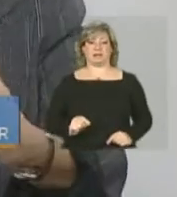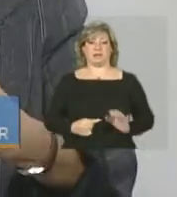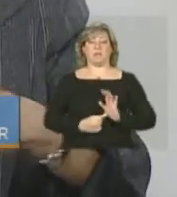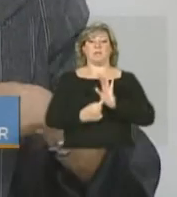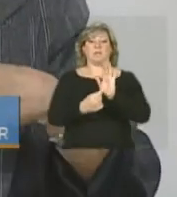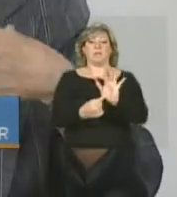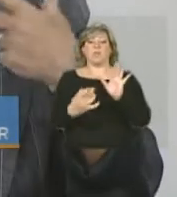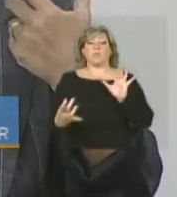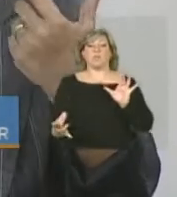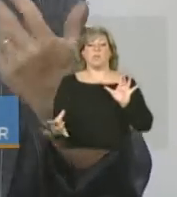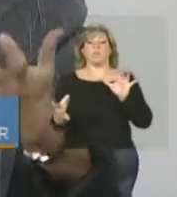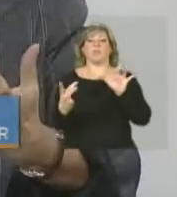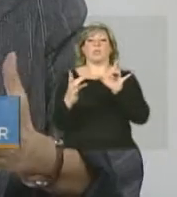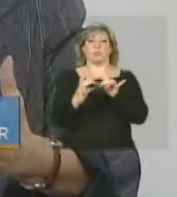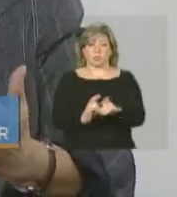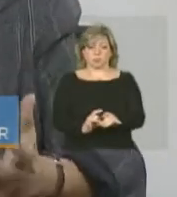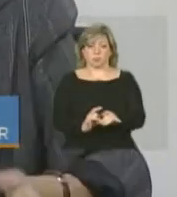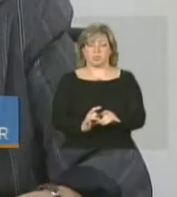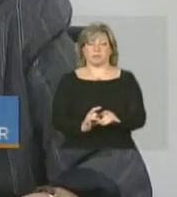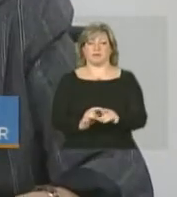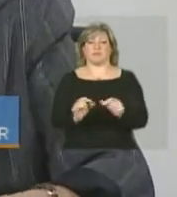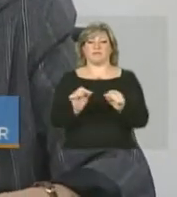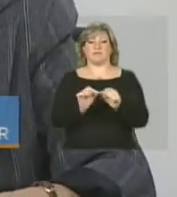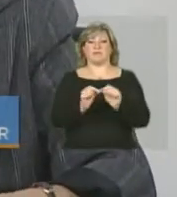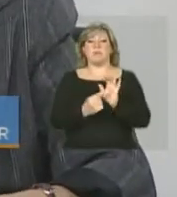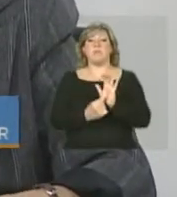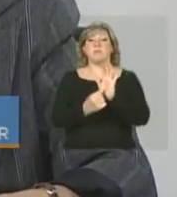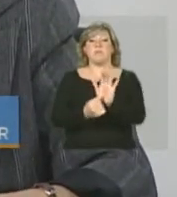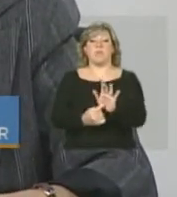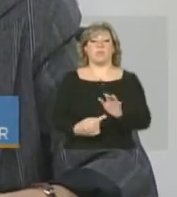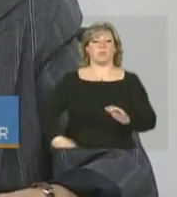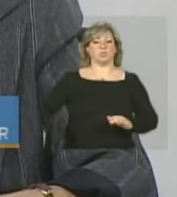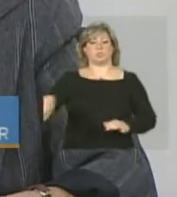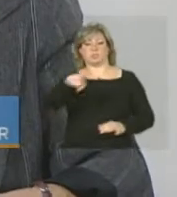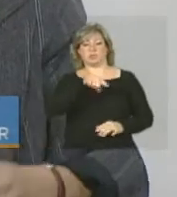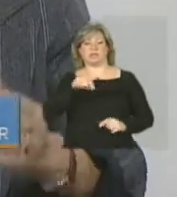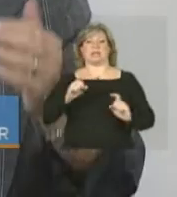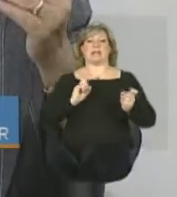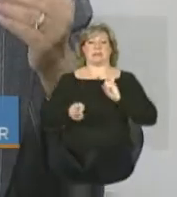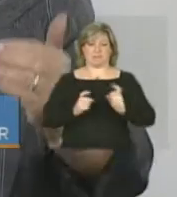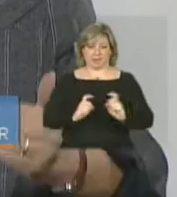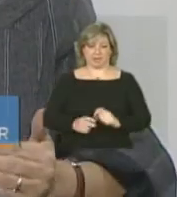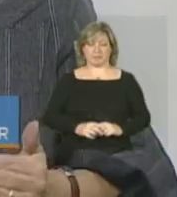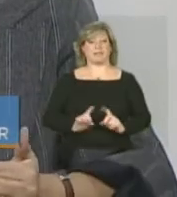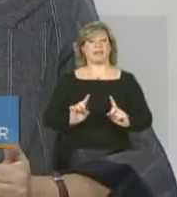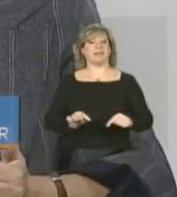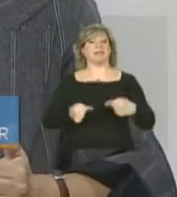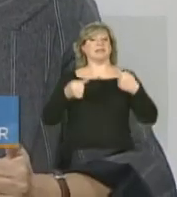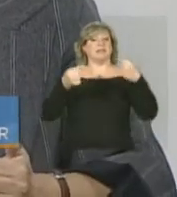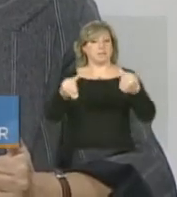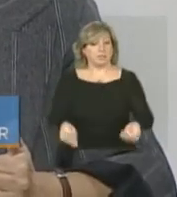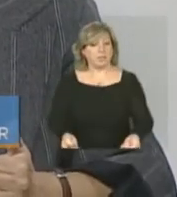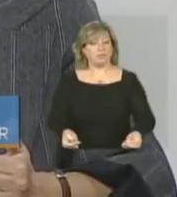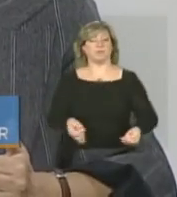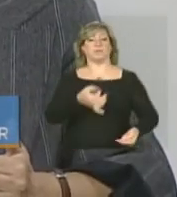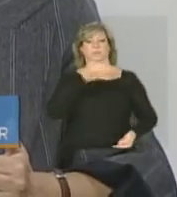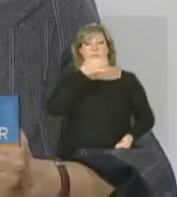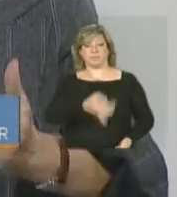essa aproximação, de situar o contexto daquele debate. Em seguida, vêm as